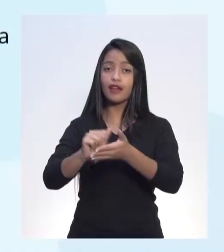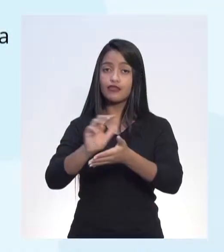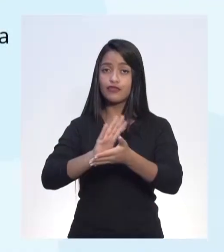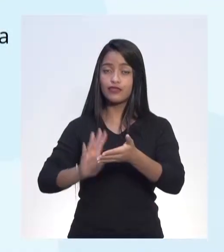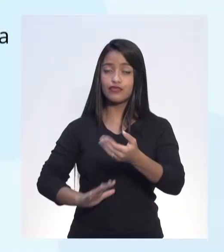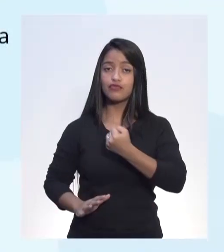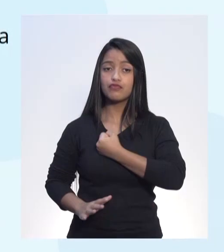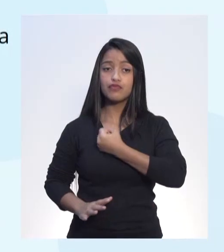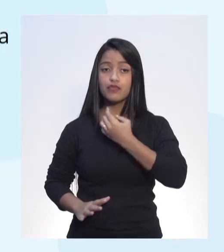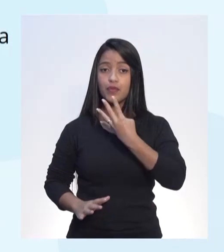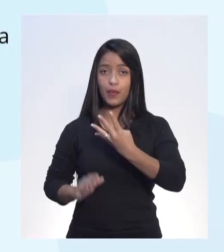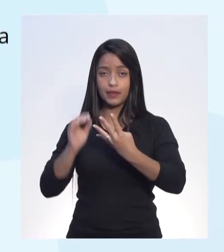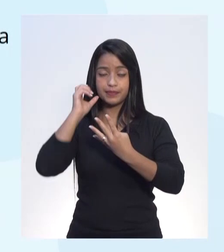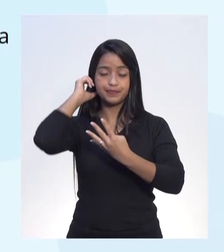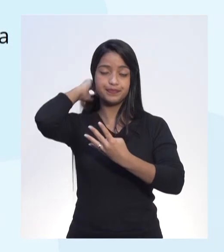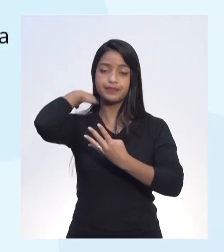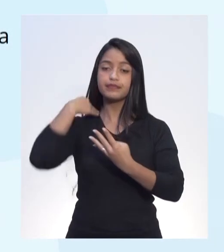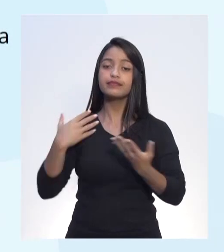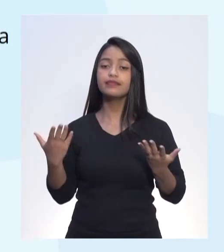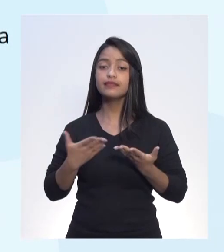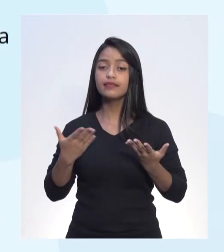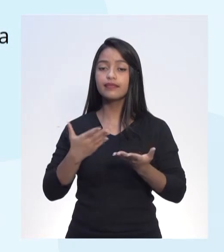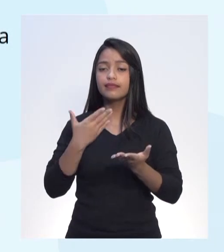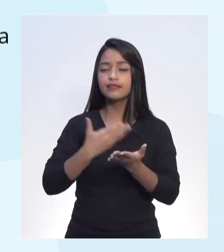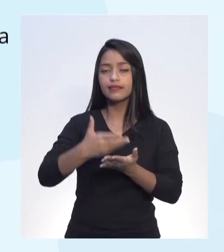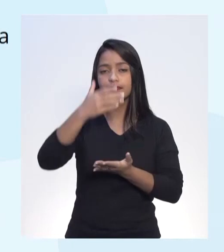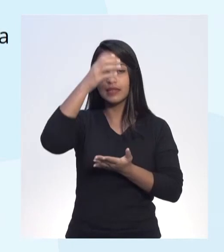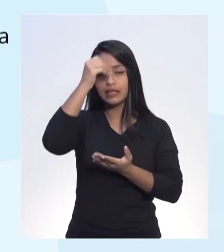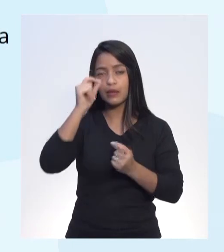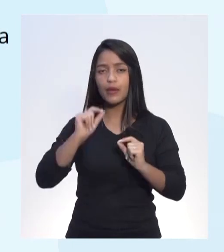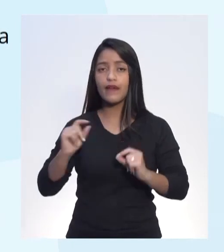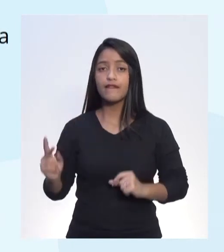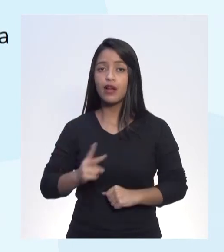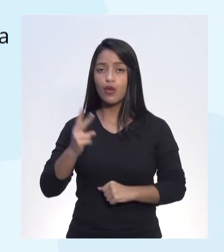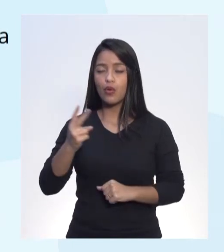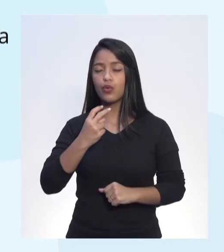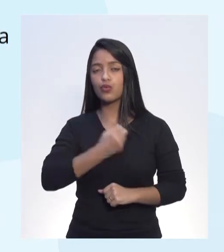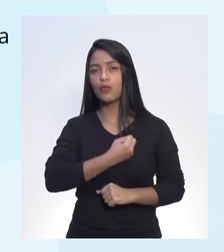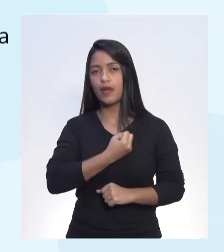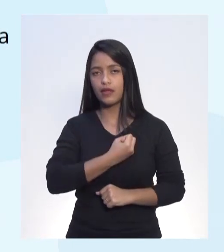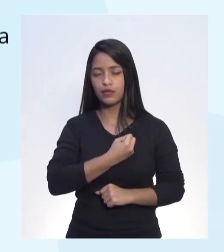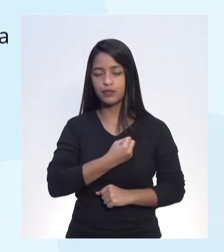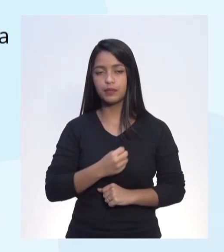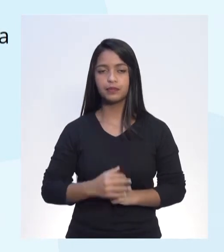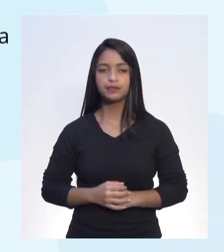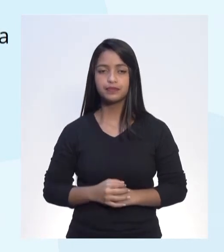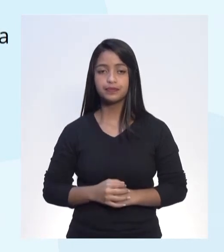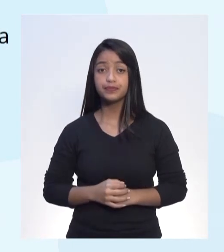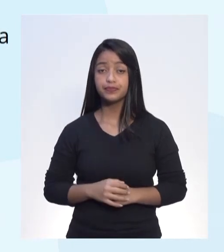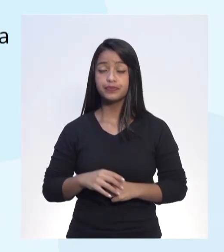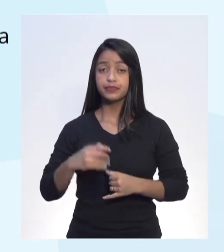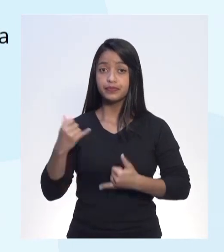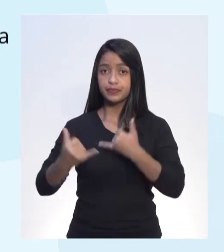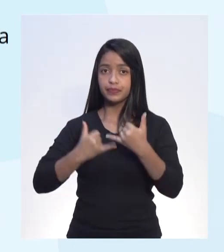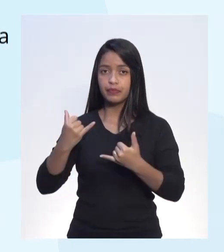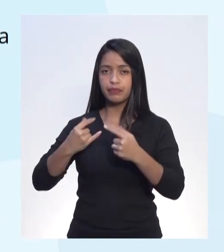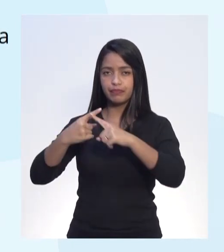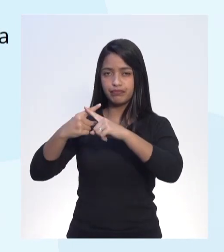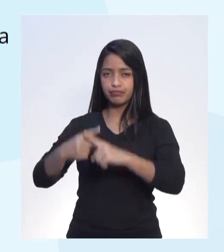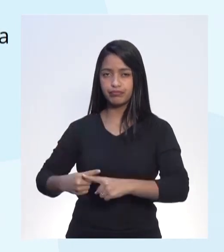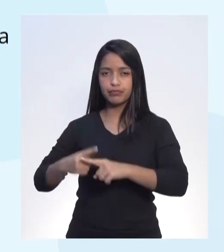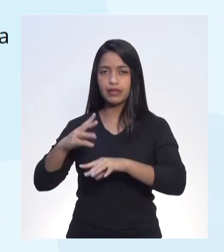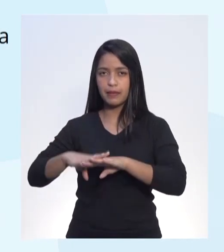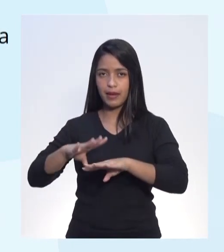começa a inserir a ideia para vocês de valor numérico. Tudo bem? Em uma gincana de matemática, cada